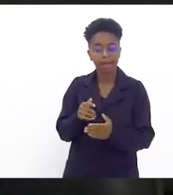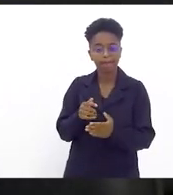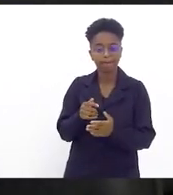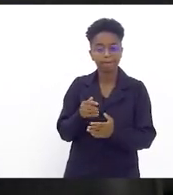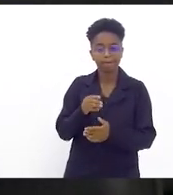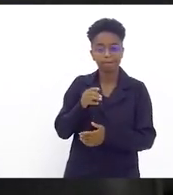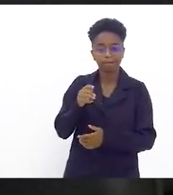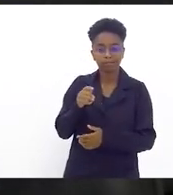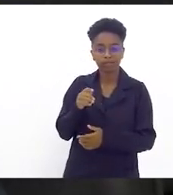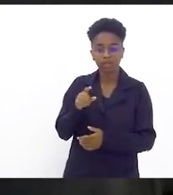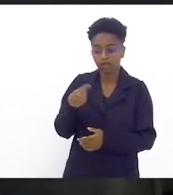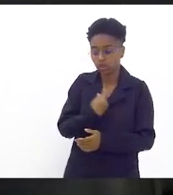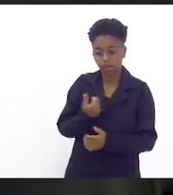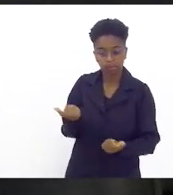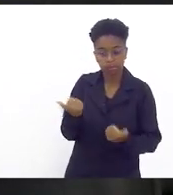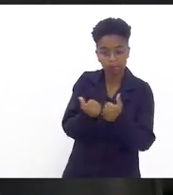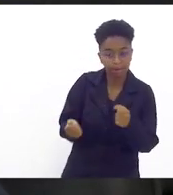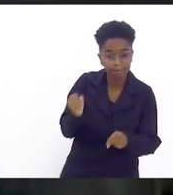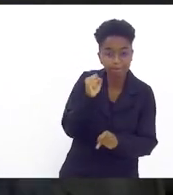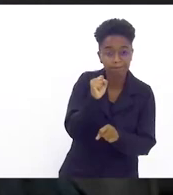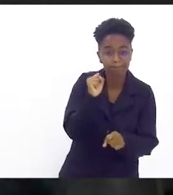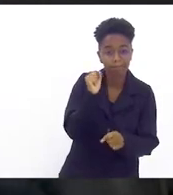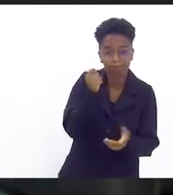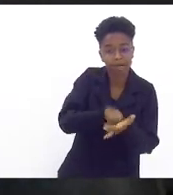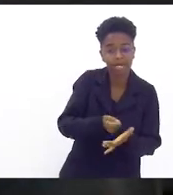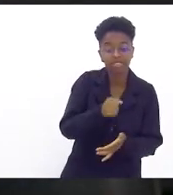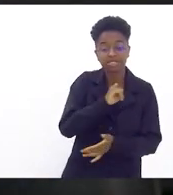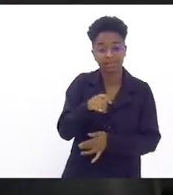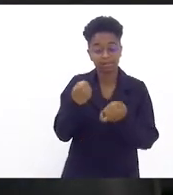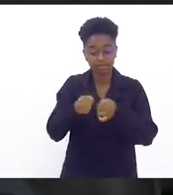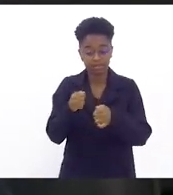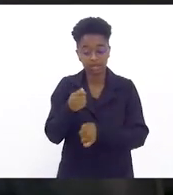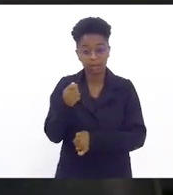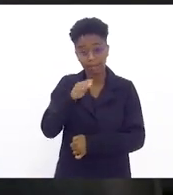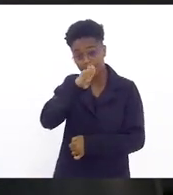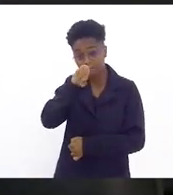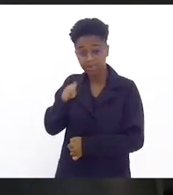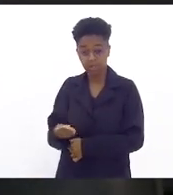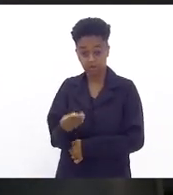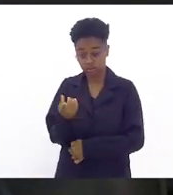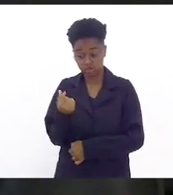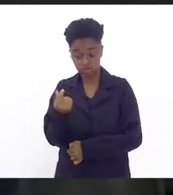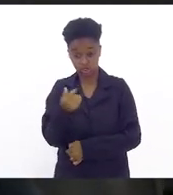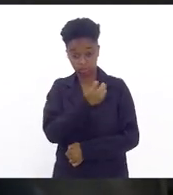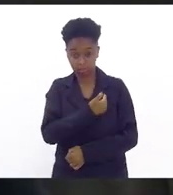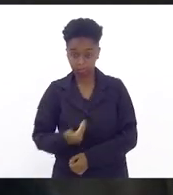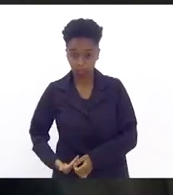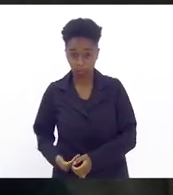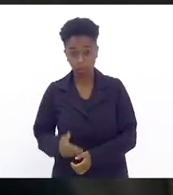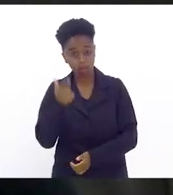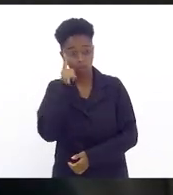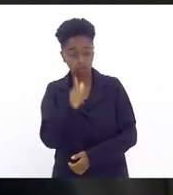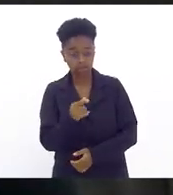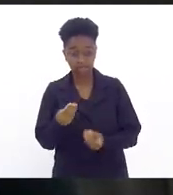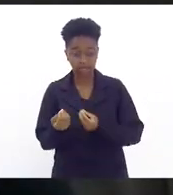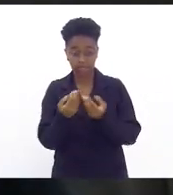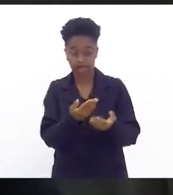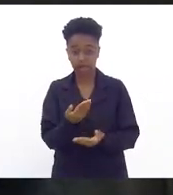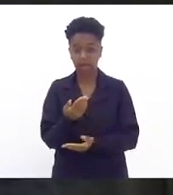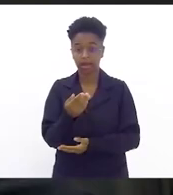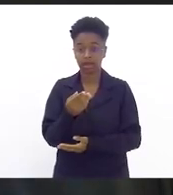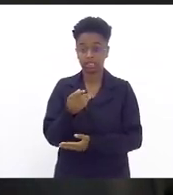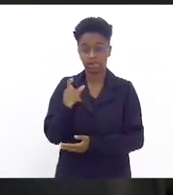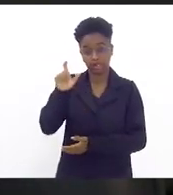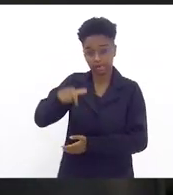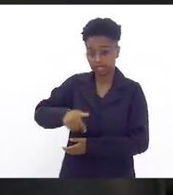nenhuma porque se a gente tem que colocar bilhões do orçamento público para garantir do passe livre esse